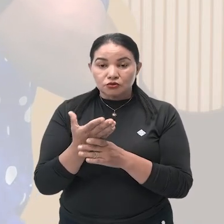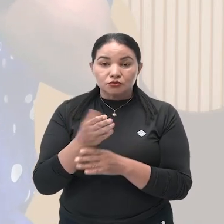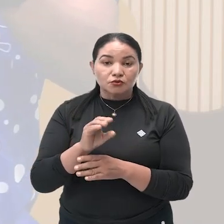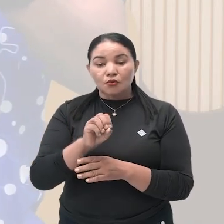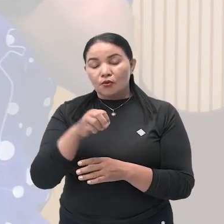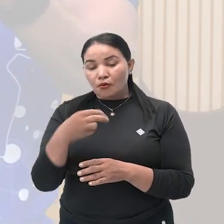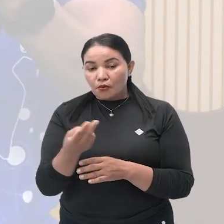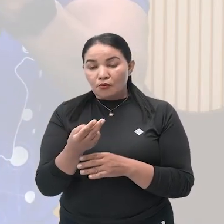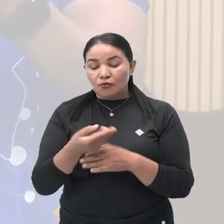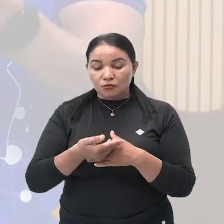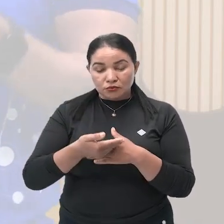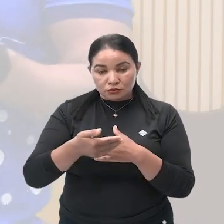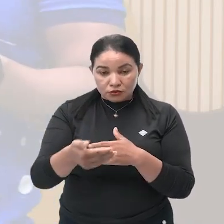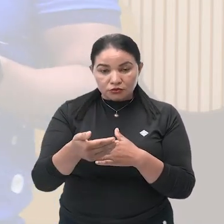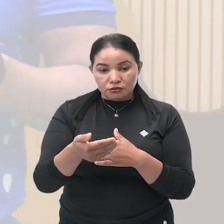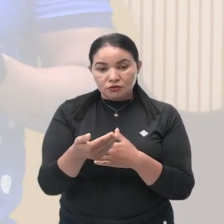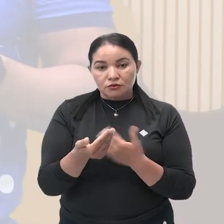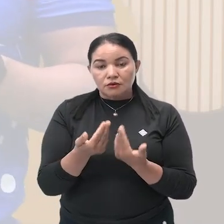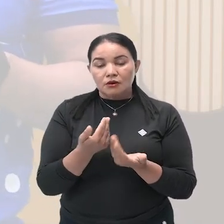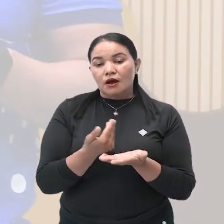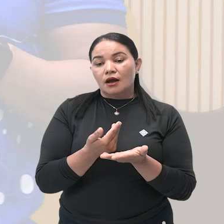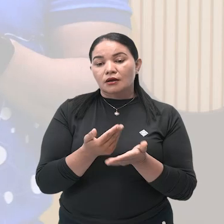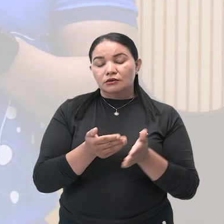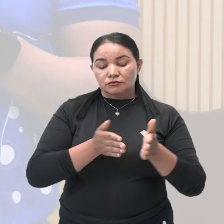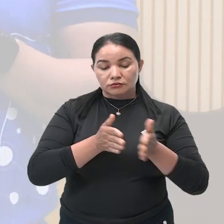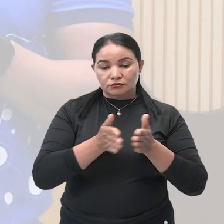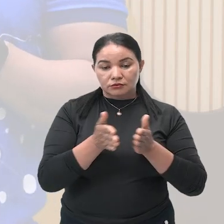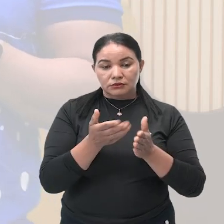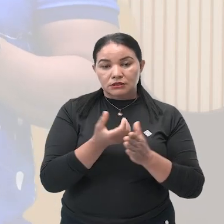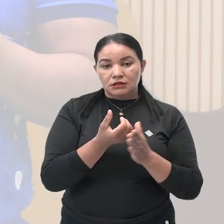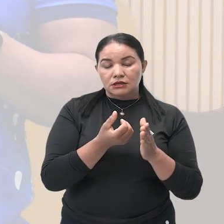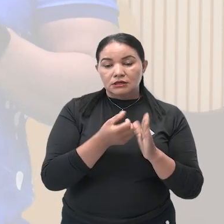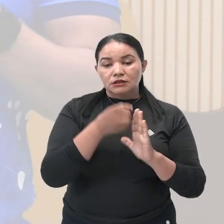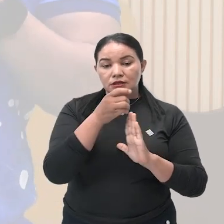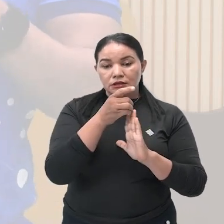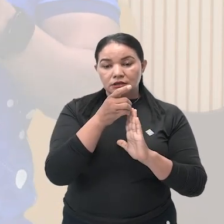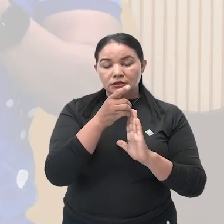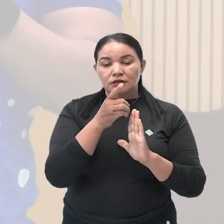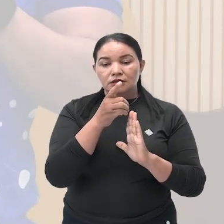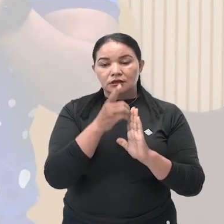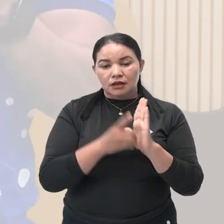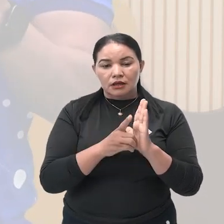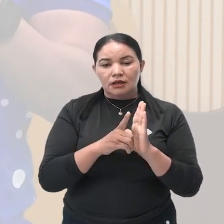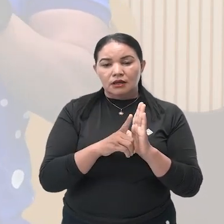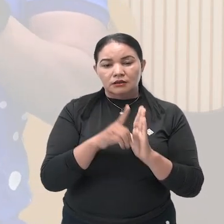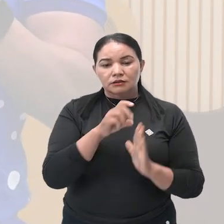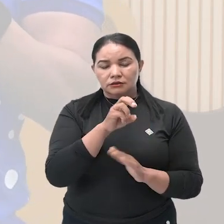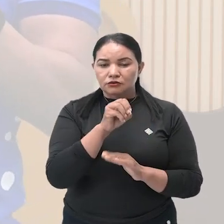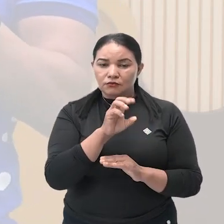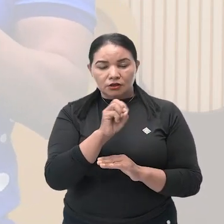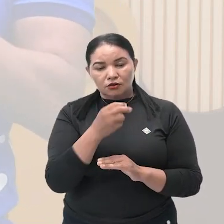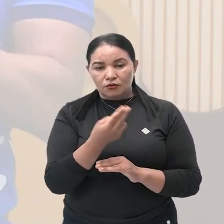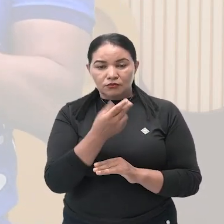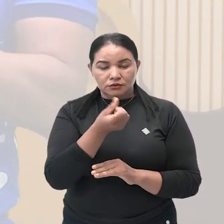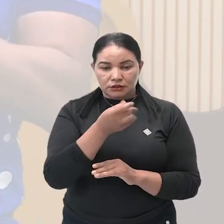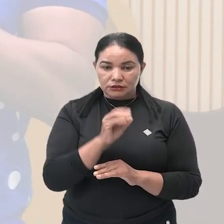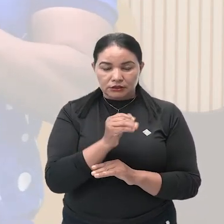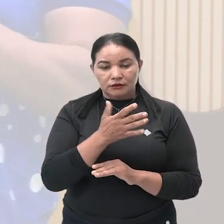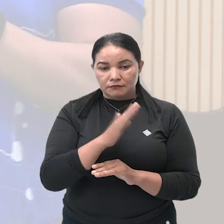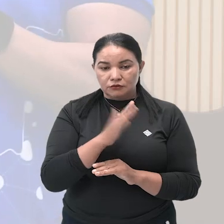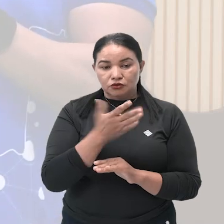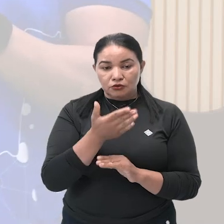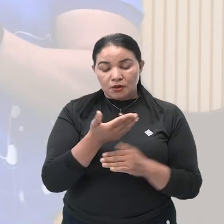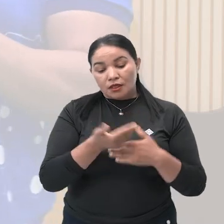vão prosseguir a partir da década de 60. Década de 50, década de 60, basicamente, tá bom?